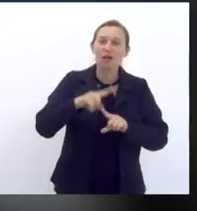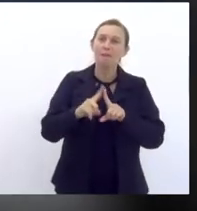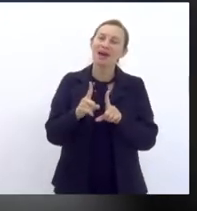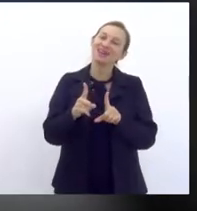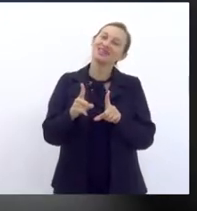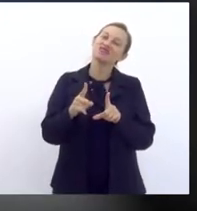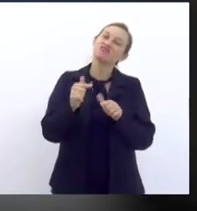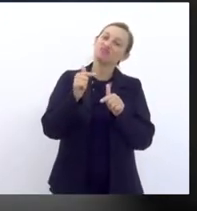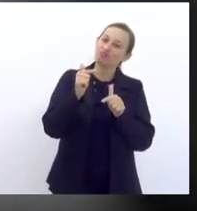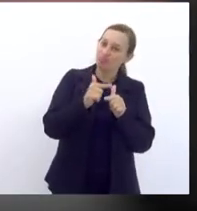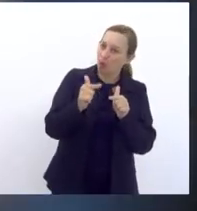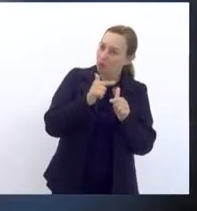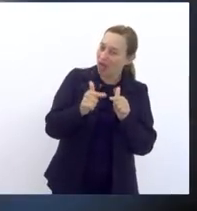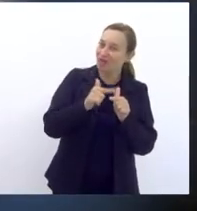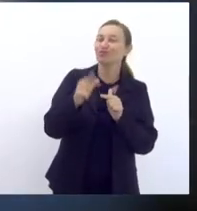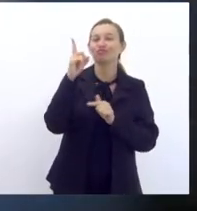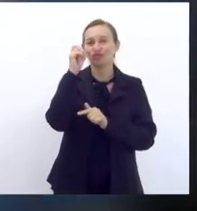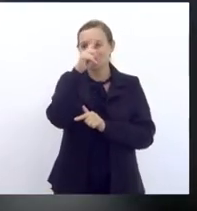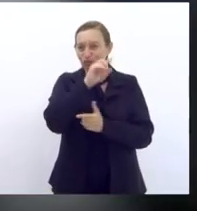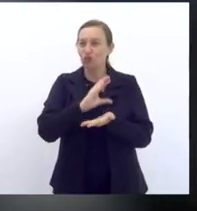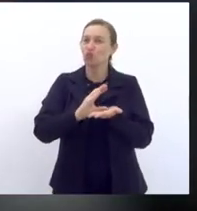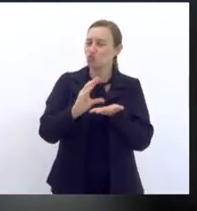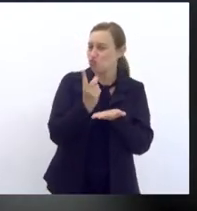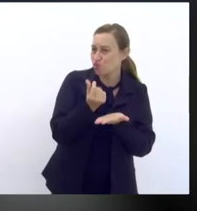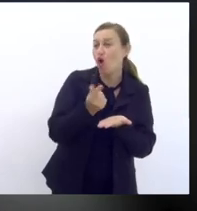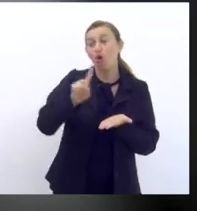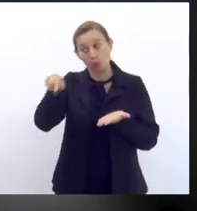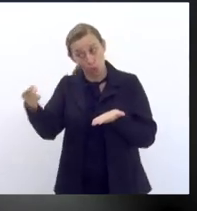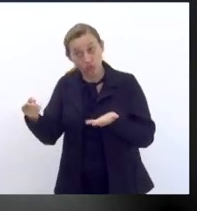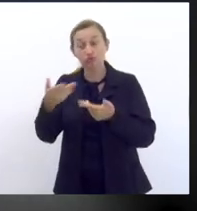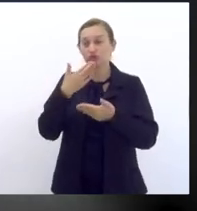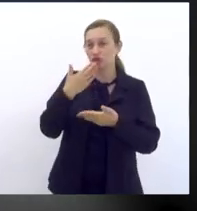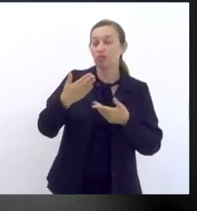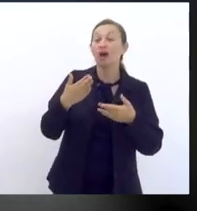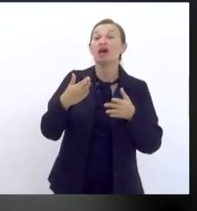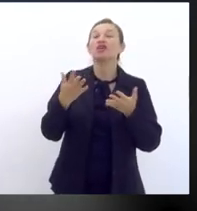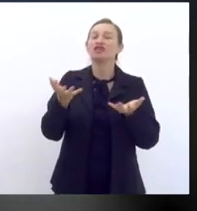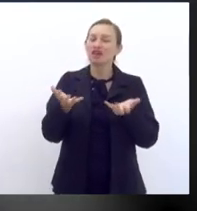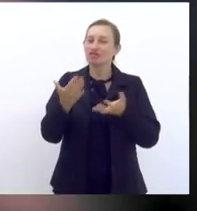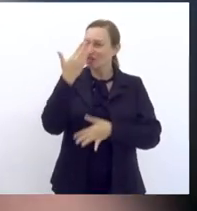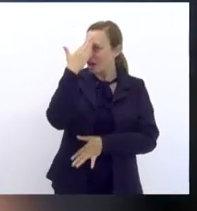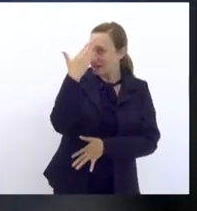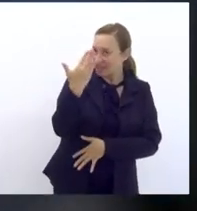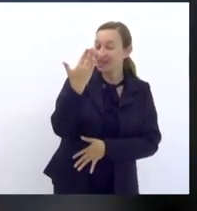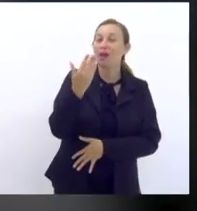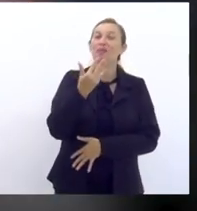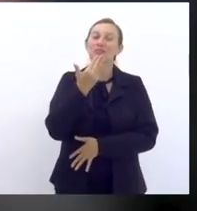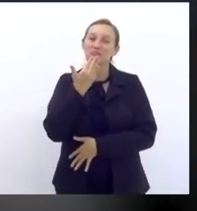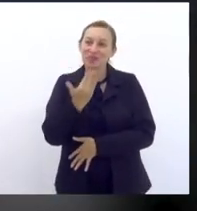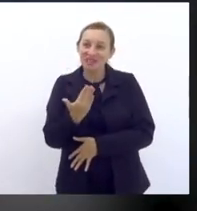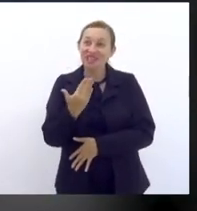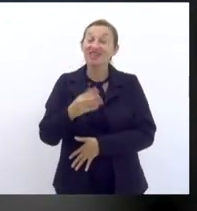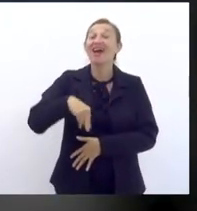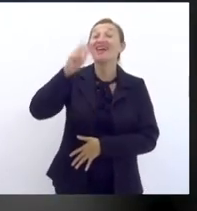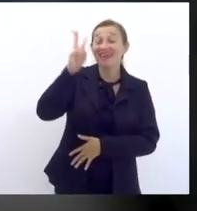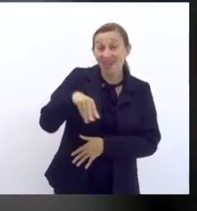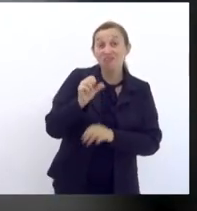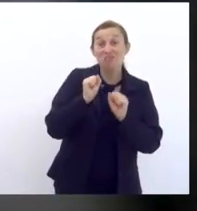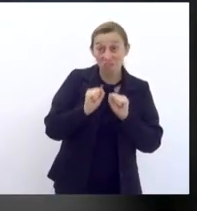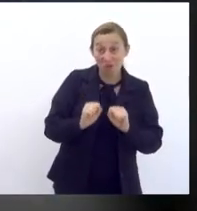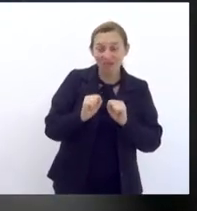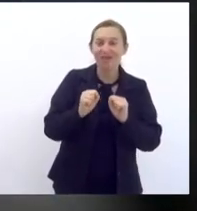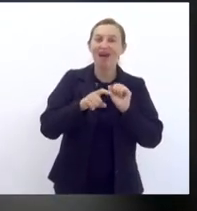passa por muitas dificuldades financeira e várias outras então eu quero aqui já agradecer pedir a quem possa